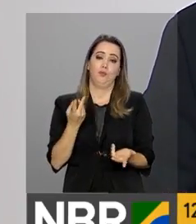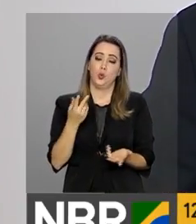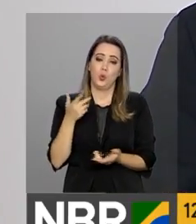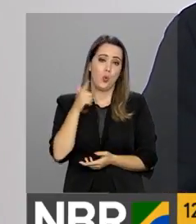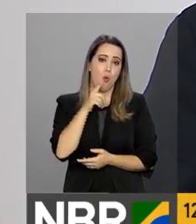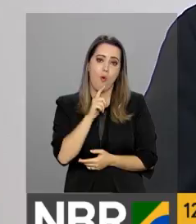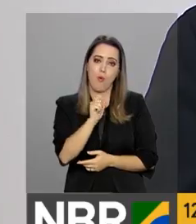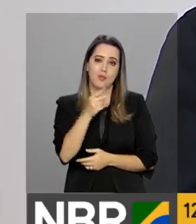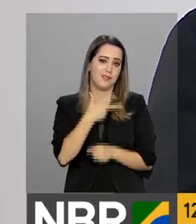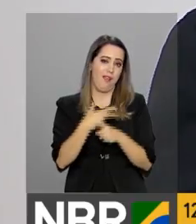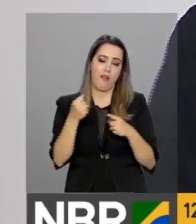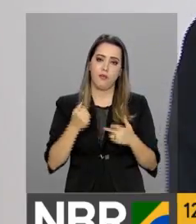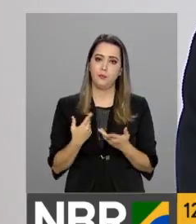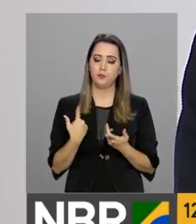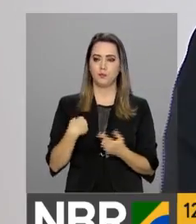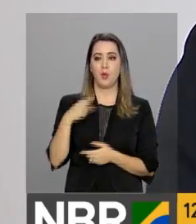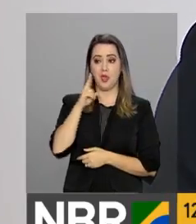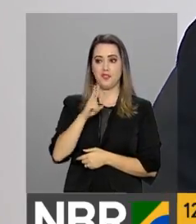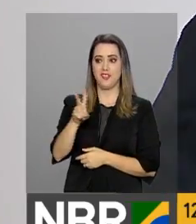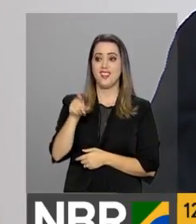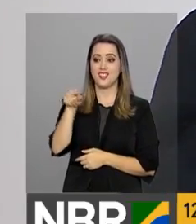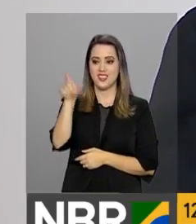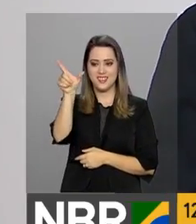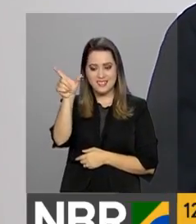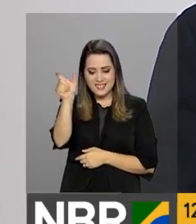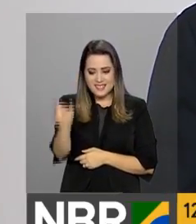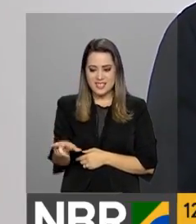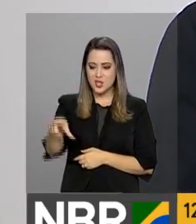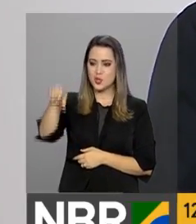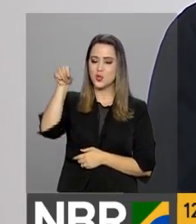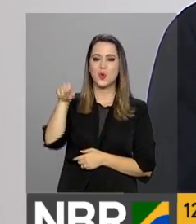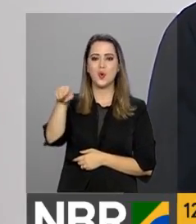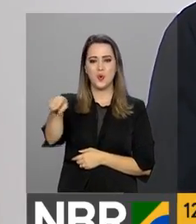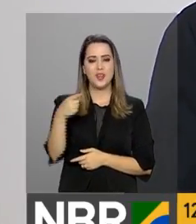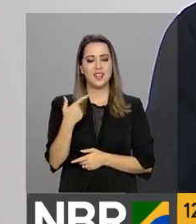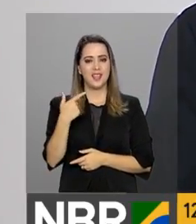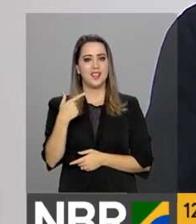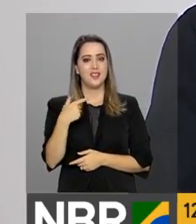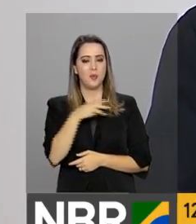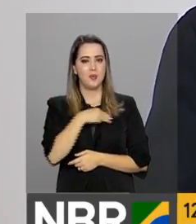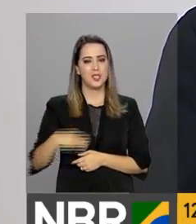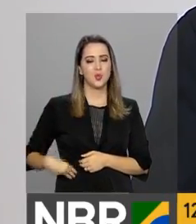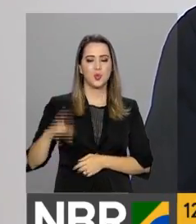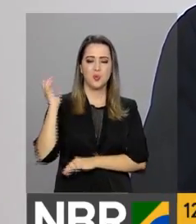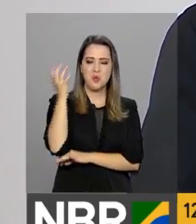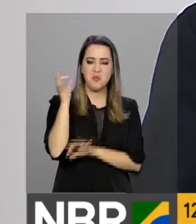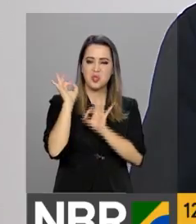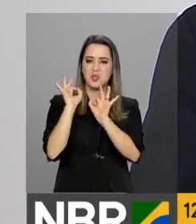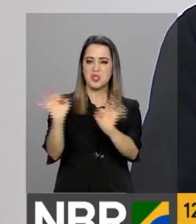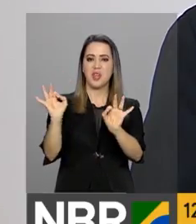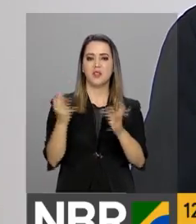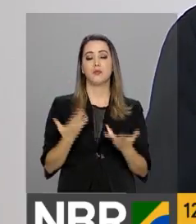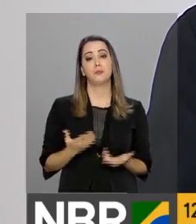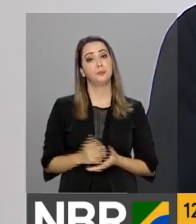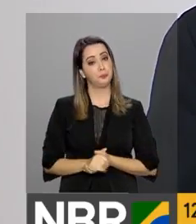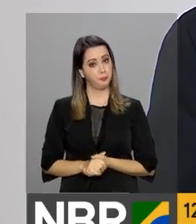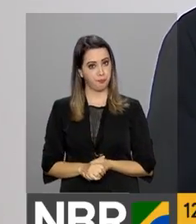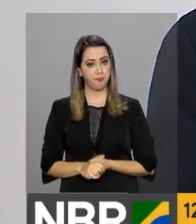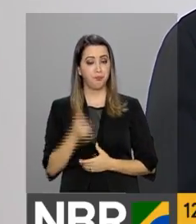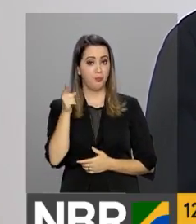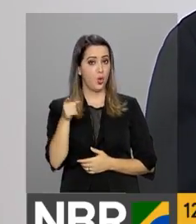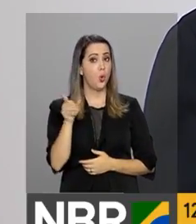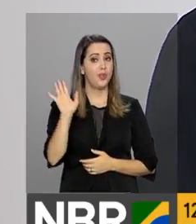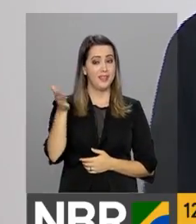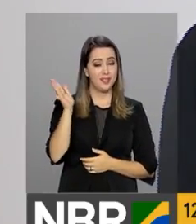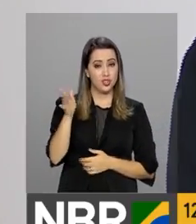que eu acertei em cheio ao escolher o zequinha sarney para ser ministro do meio ambiente o que